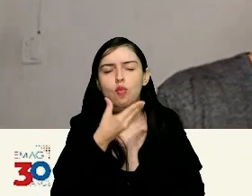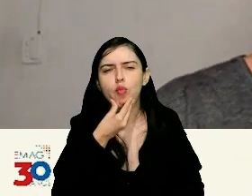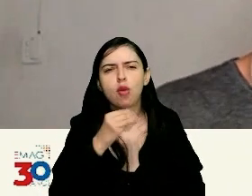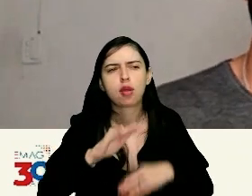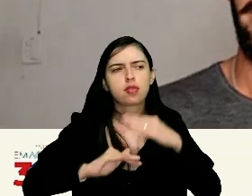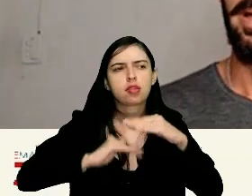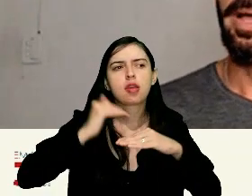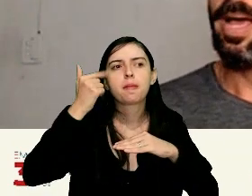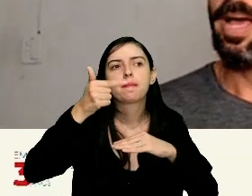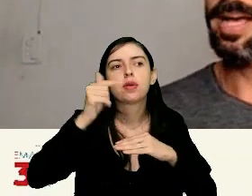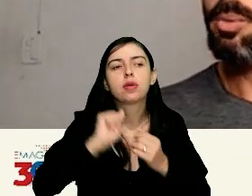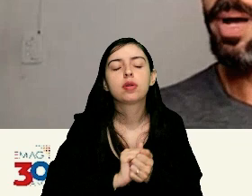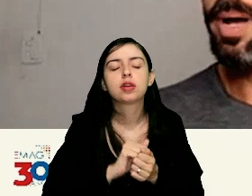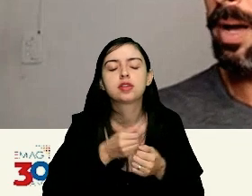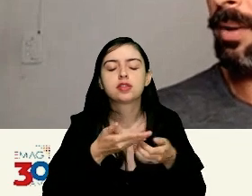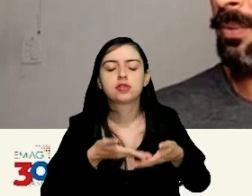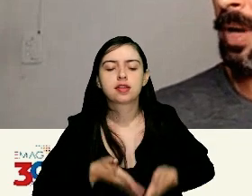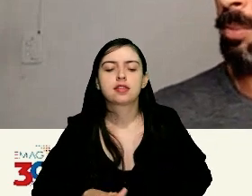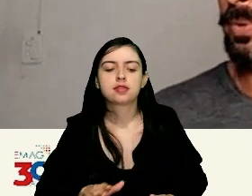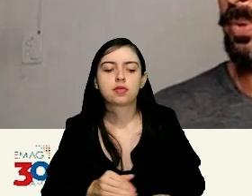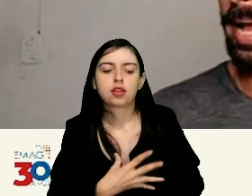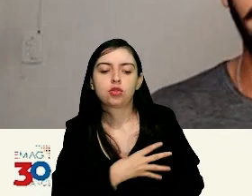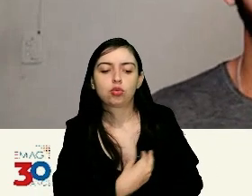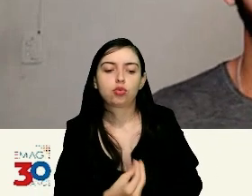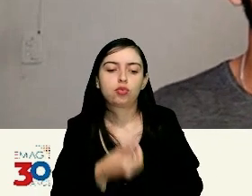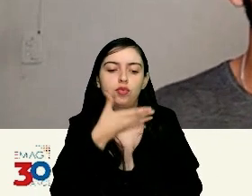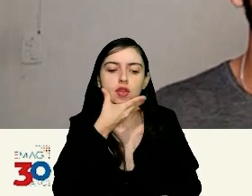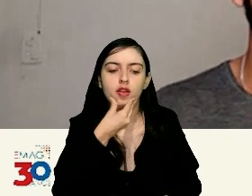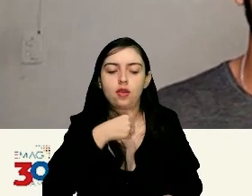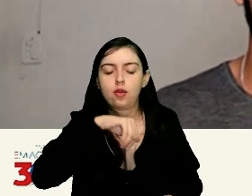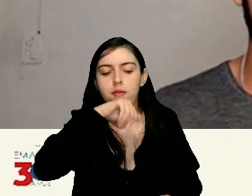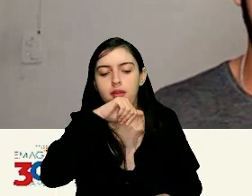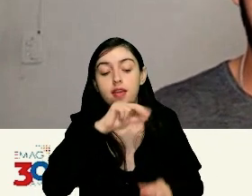filho. Essa é uma frase que